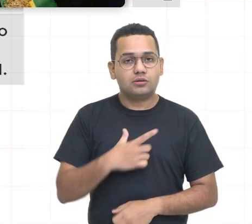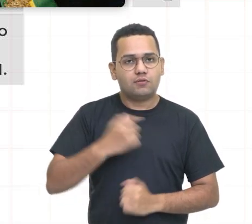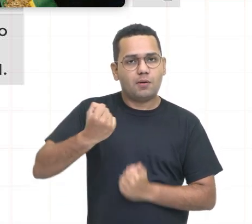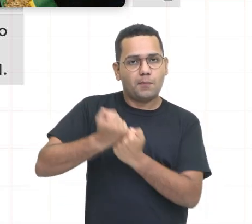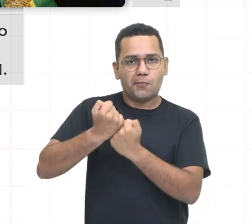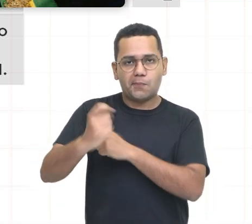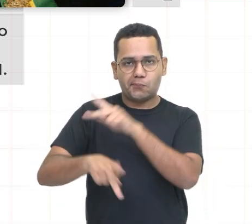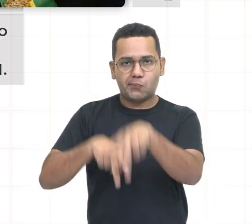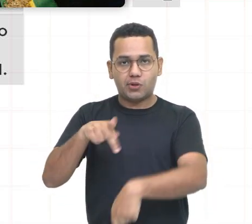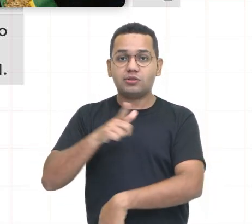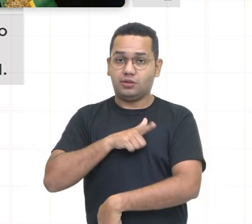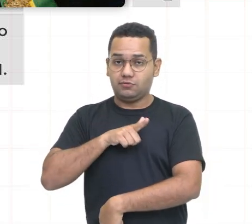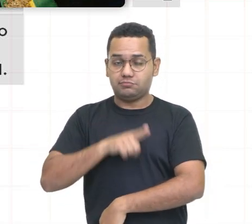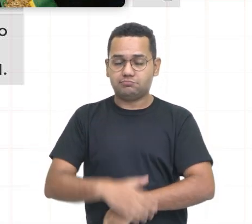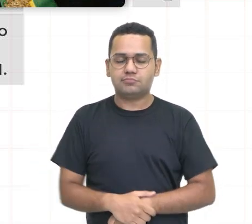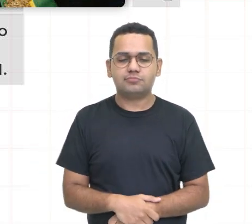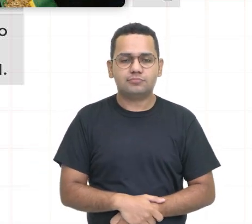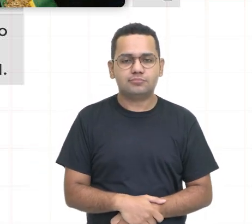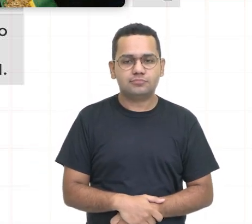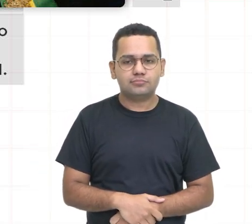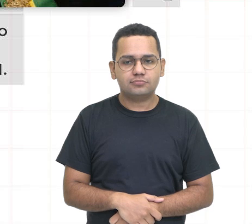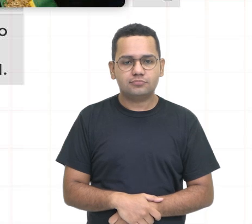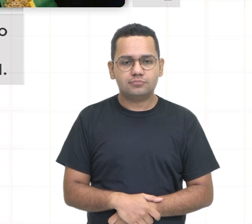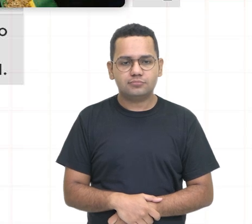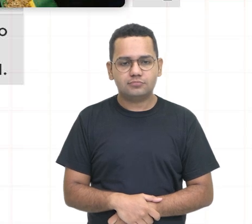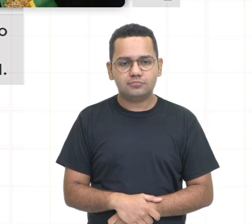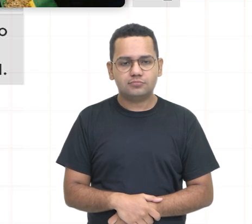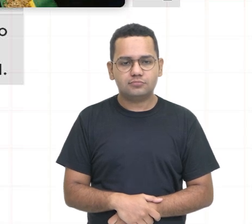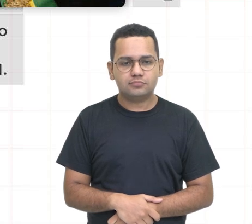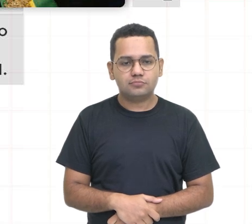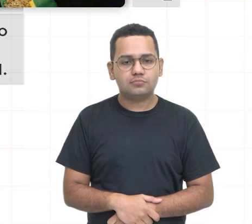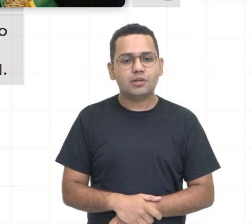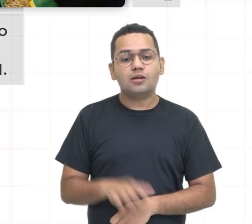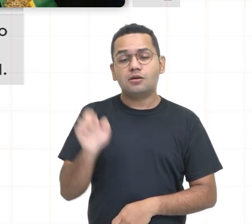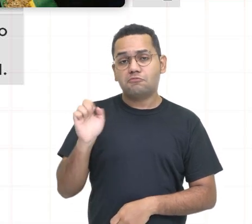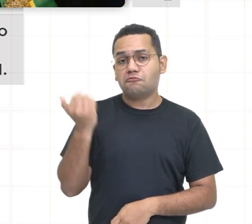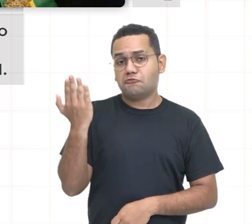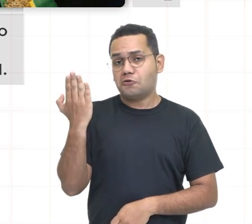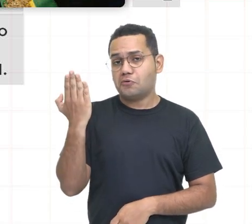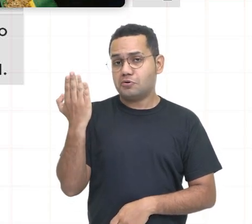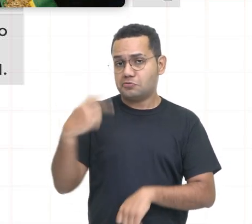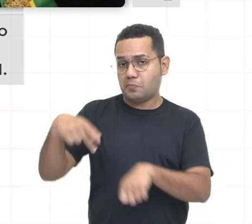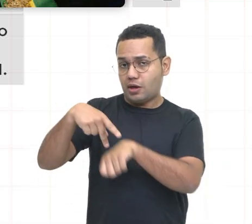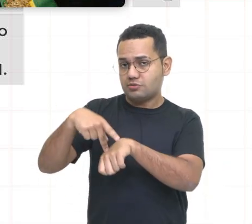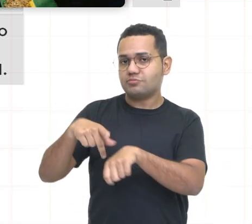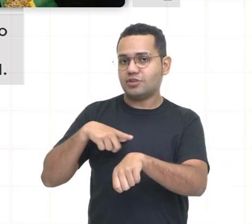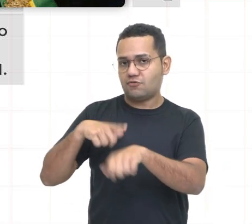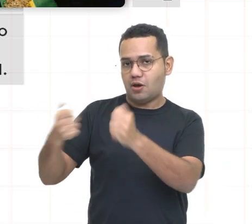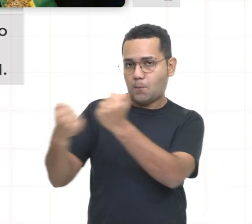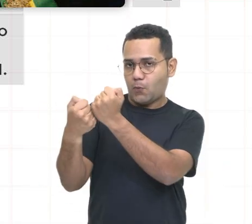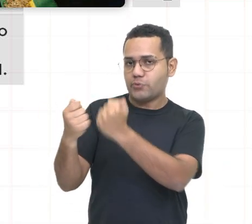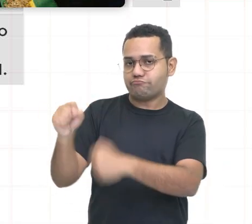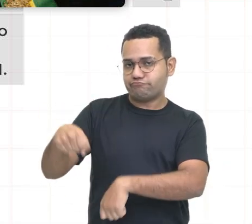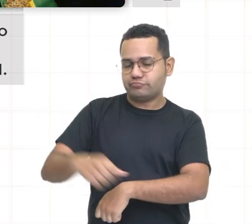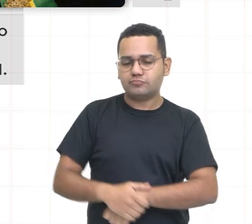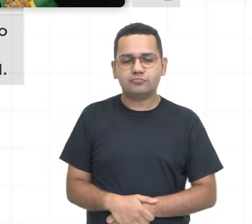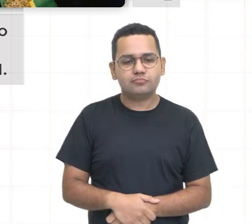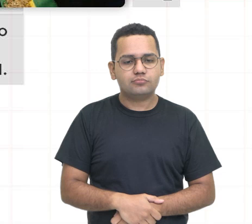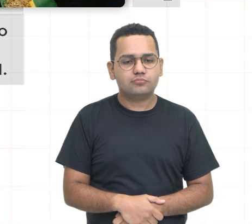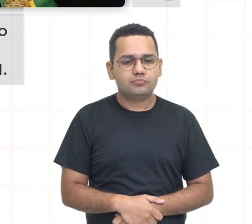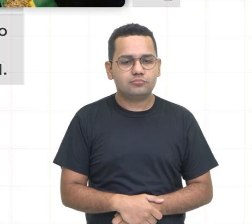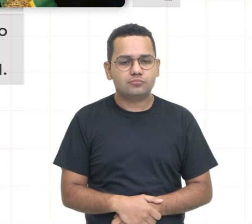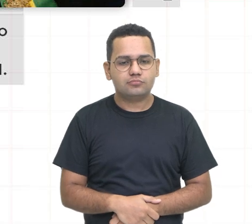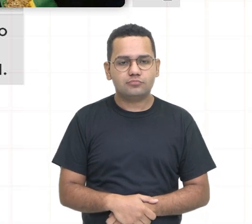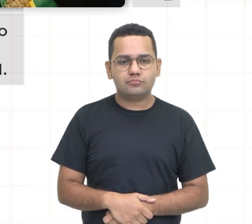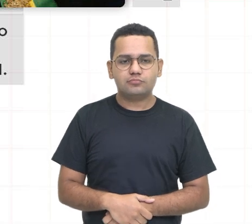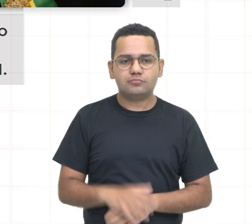popular e também, né, internacional. E dentro, né, dos principais tópicos que já